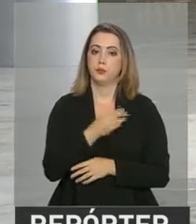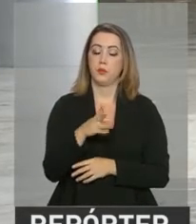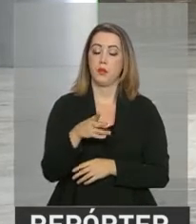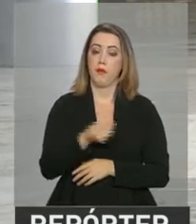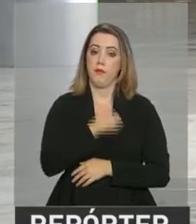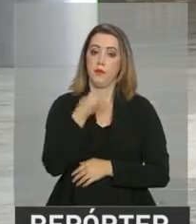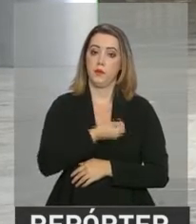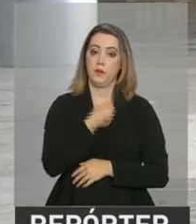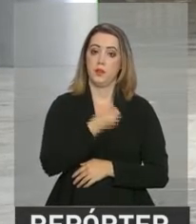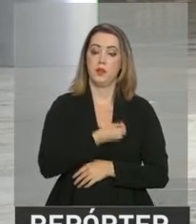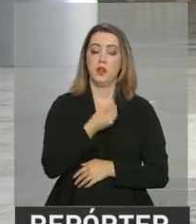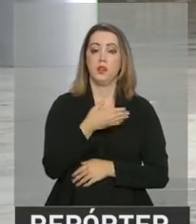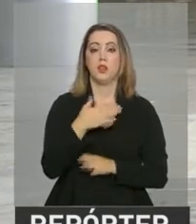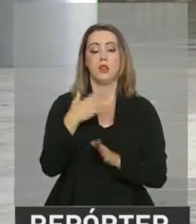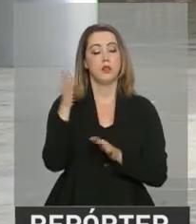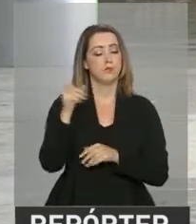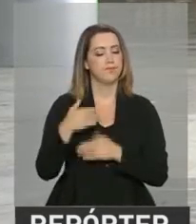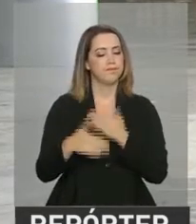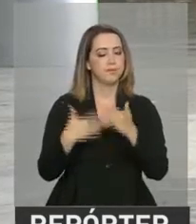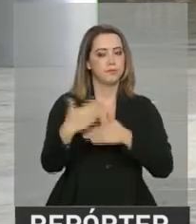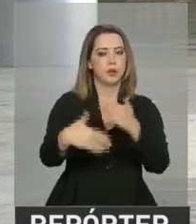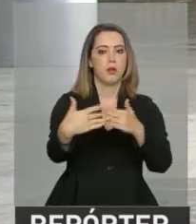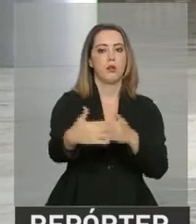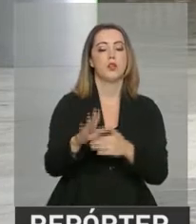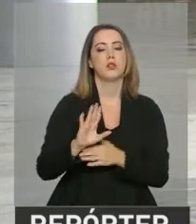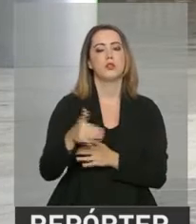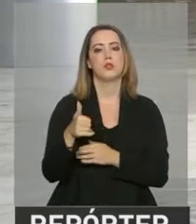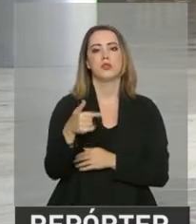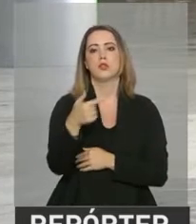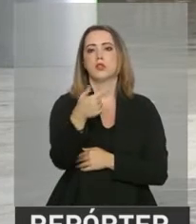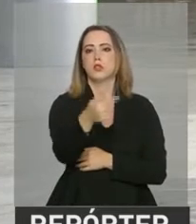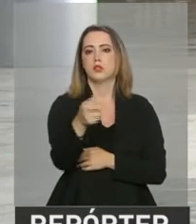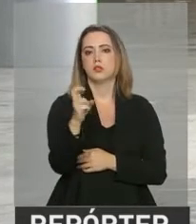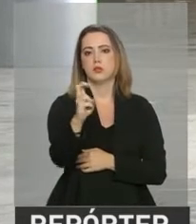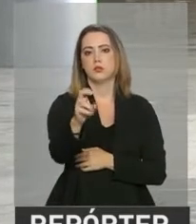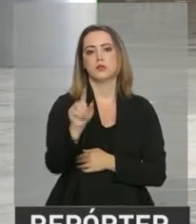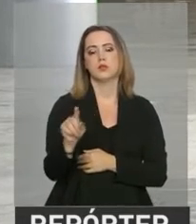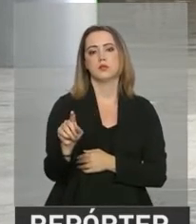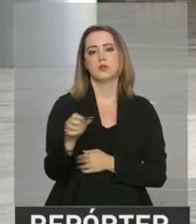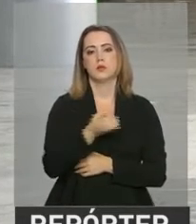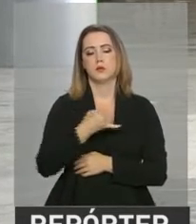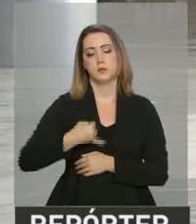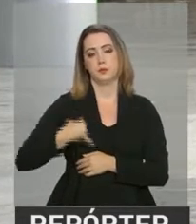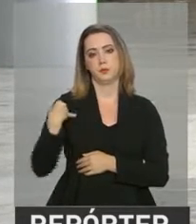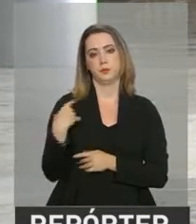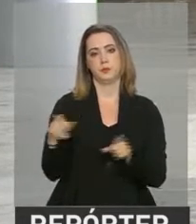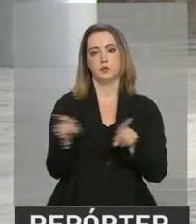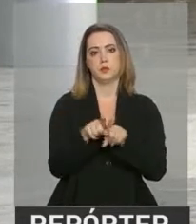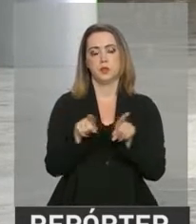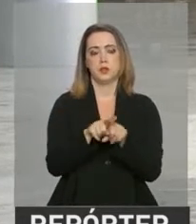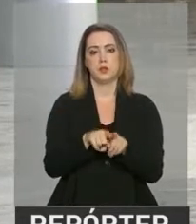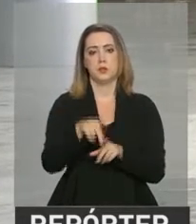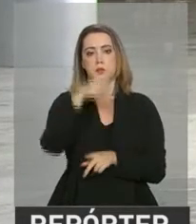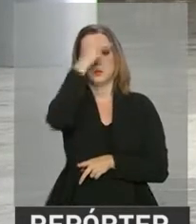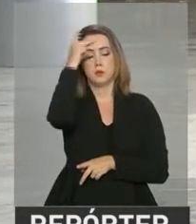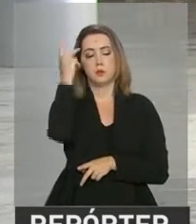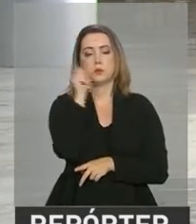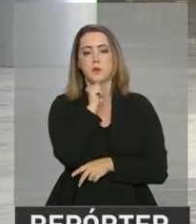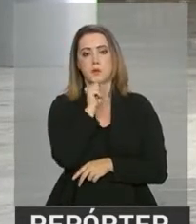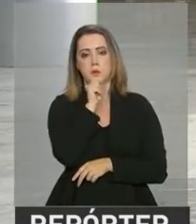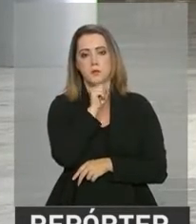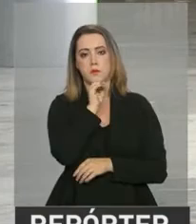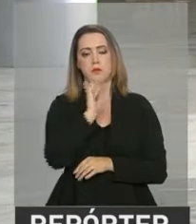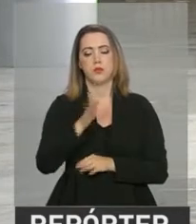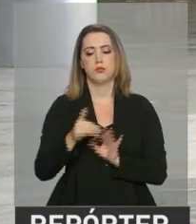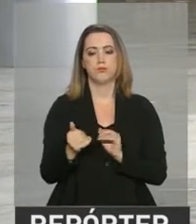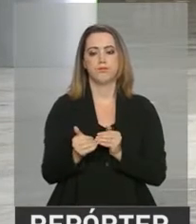e da brasileira só aumenta já ultrapassa em média 75 anos o número de idosos também segundo